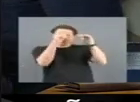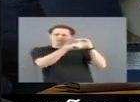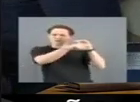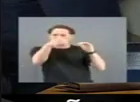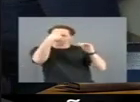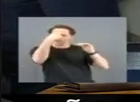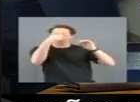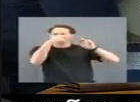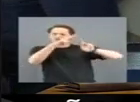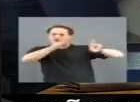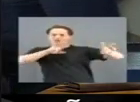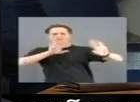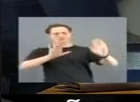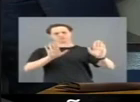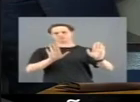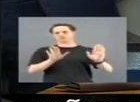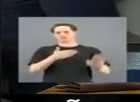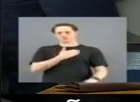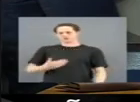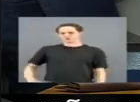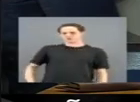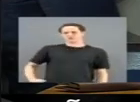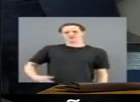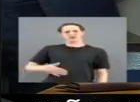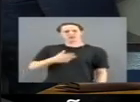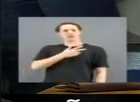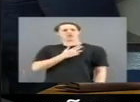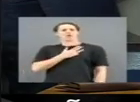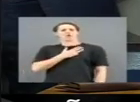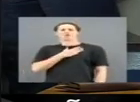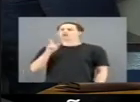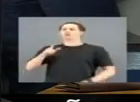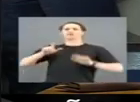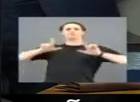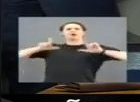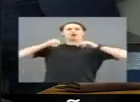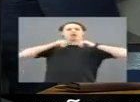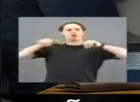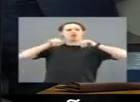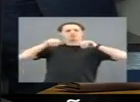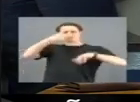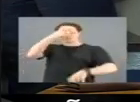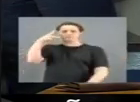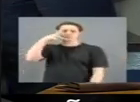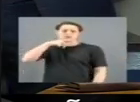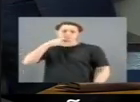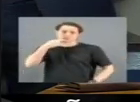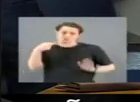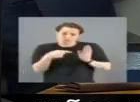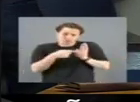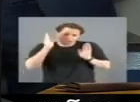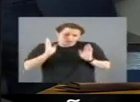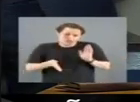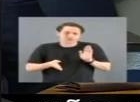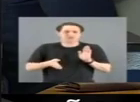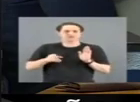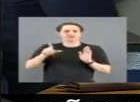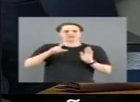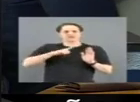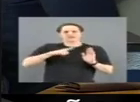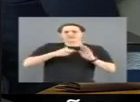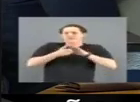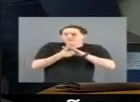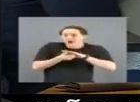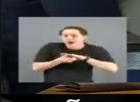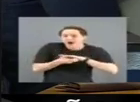Lula não queria. Tanto é que saiu na grande mídia, parlamentares denunciaram que foram ofertados